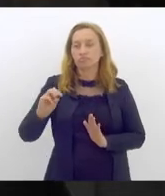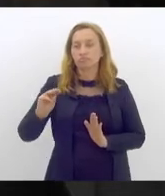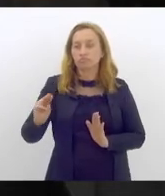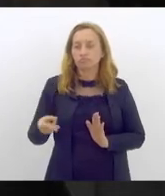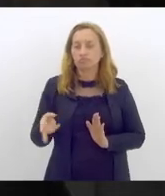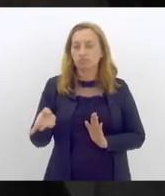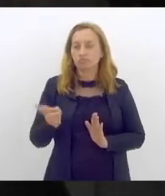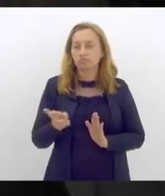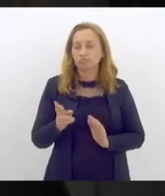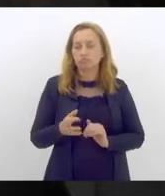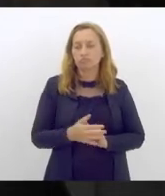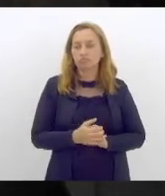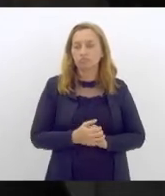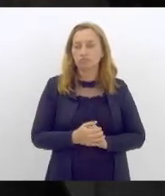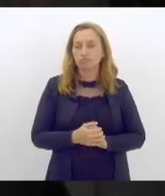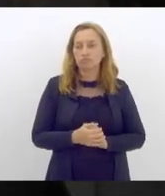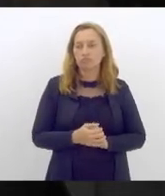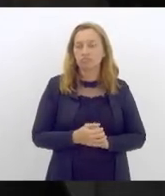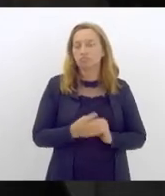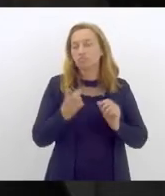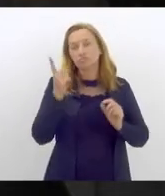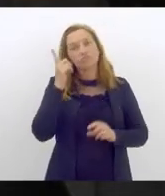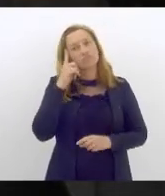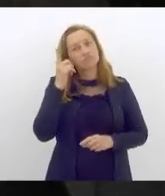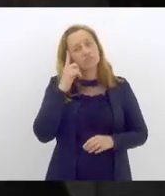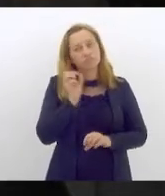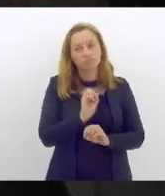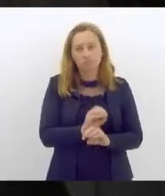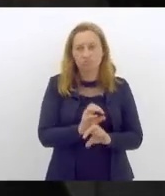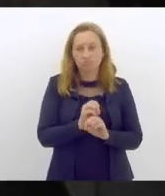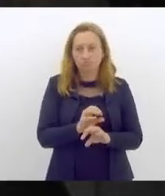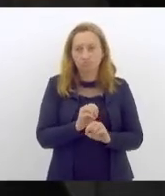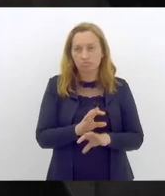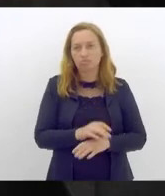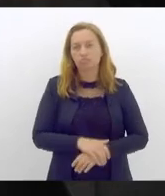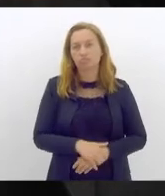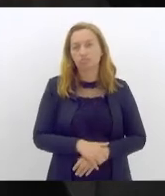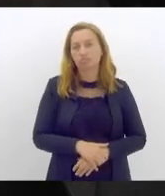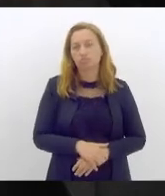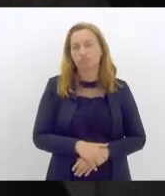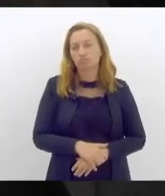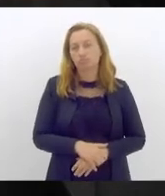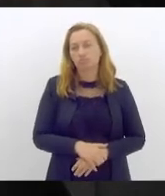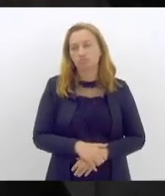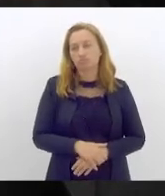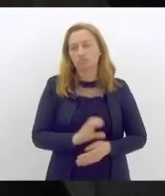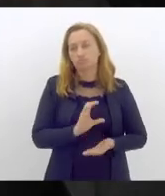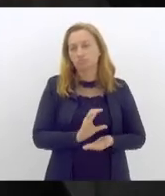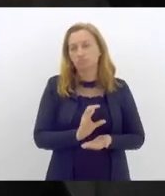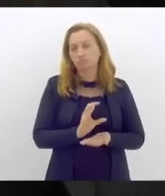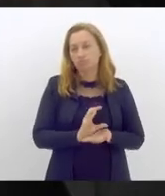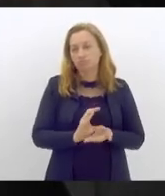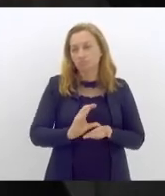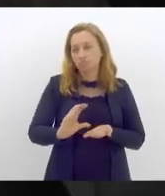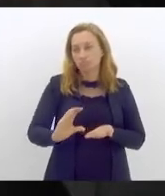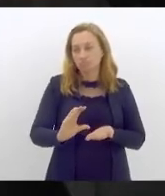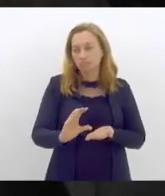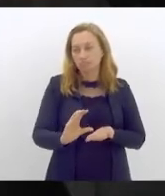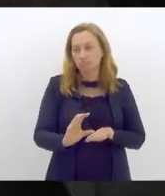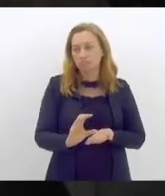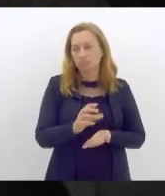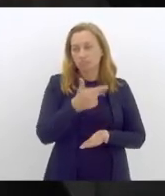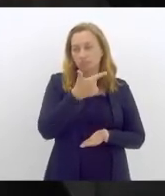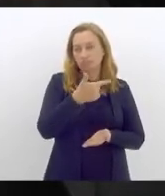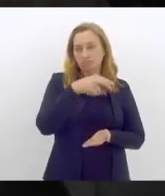reais e se a gente pensar na educação que o investimento mínimo é